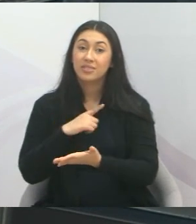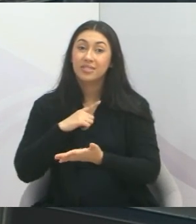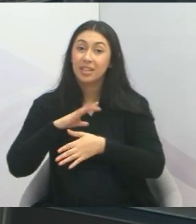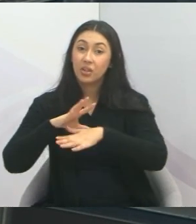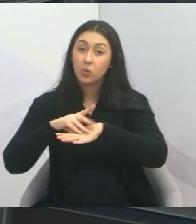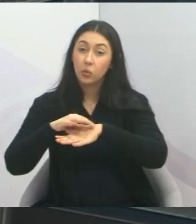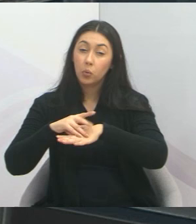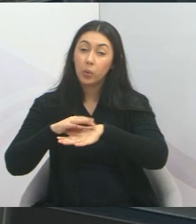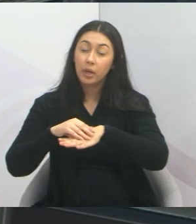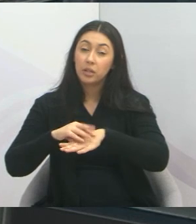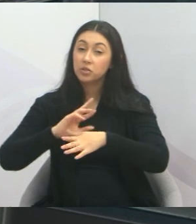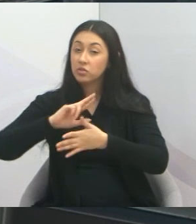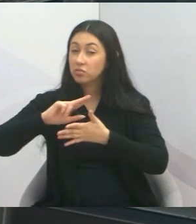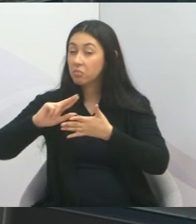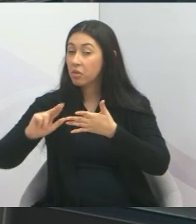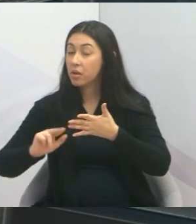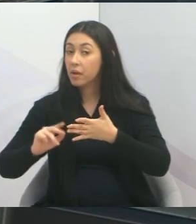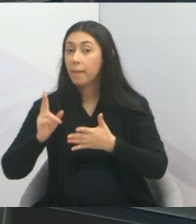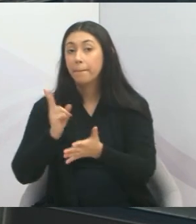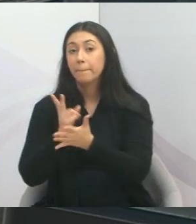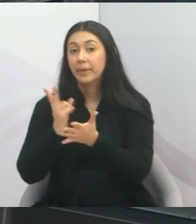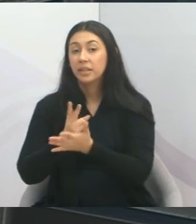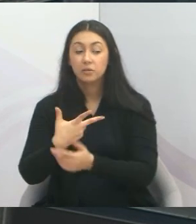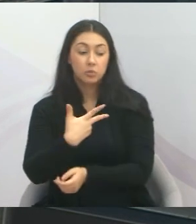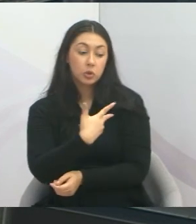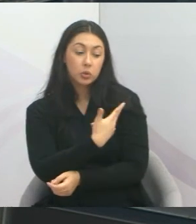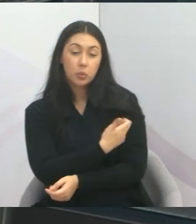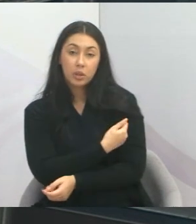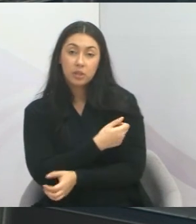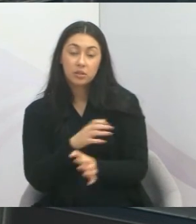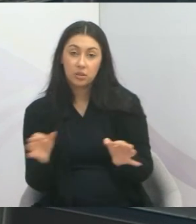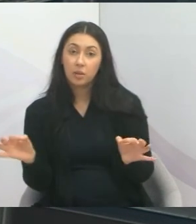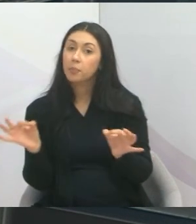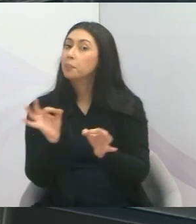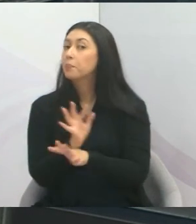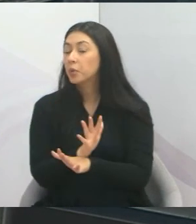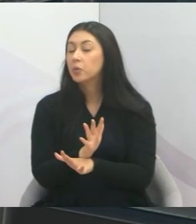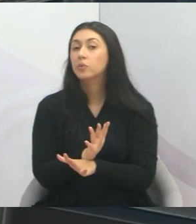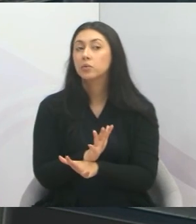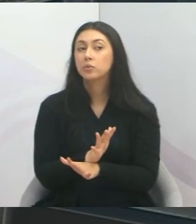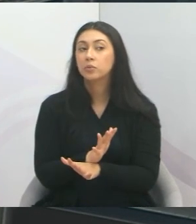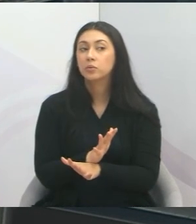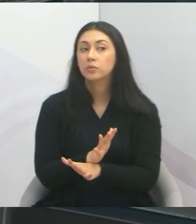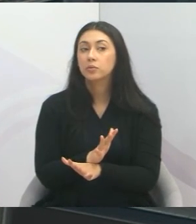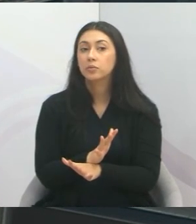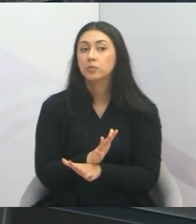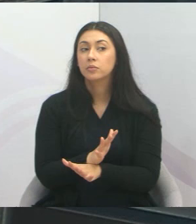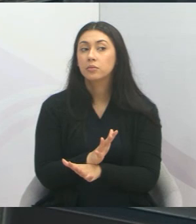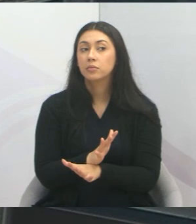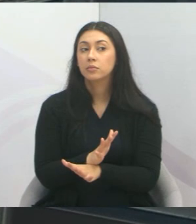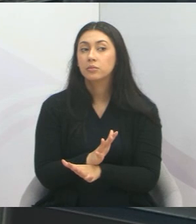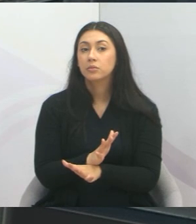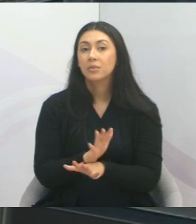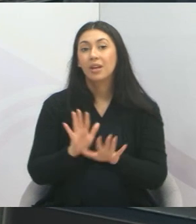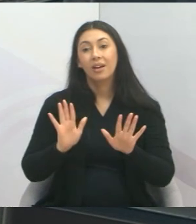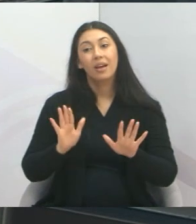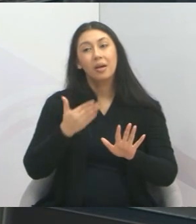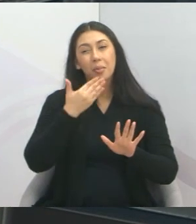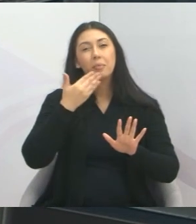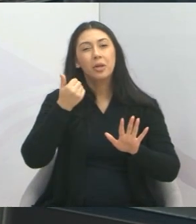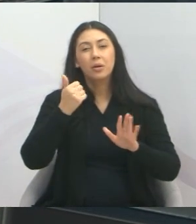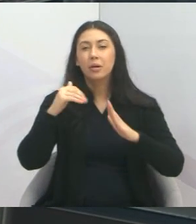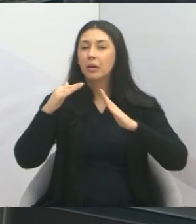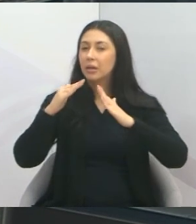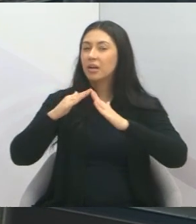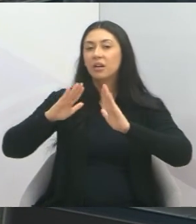como habilidade então mesmo que tomaram a segunda dose por prudência do meu ponto de vista a gente ainda